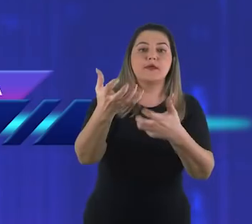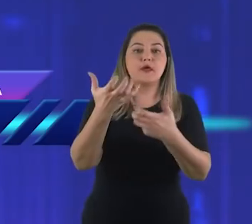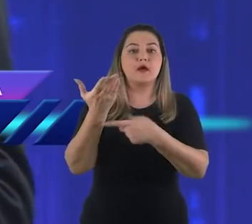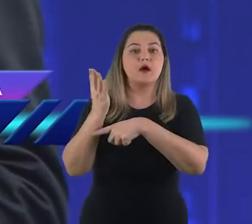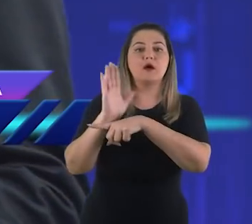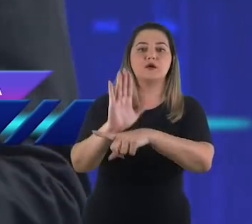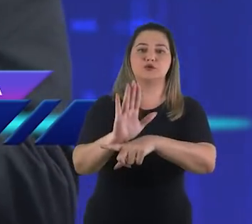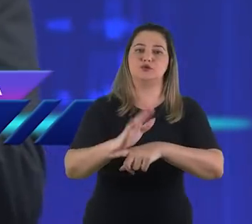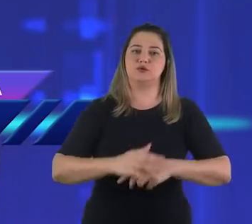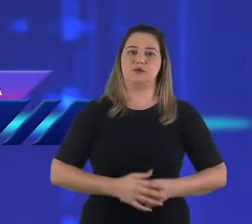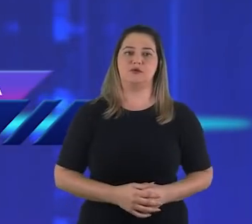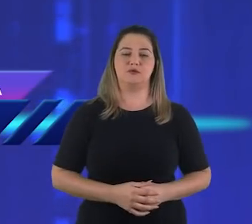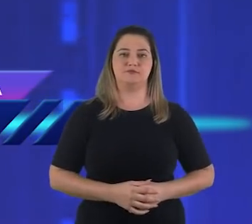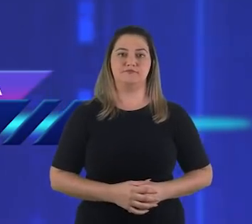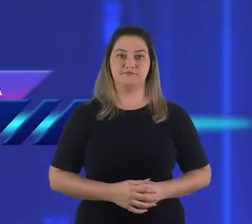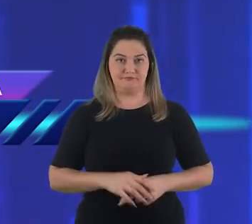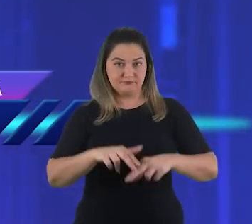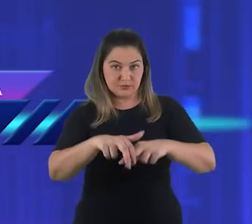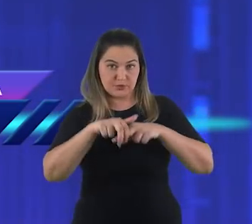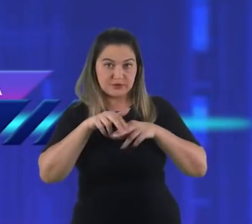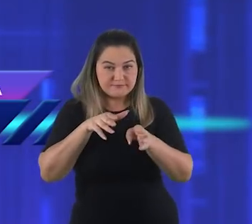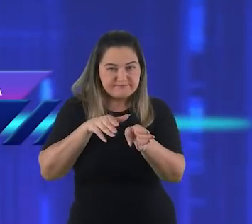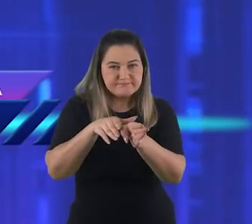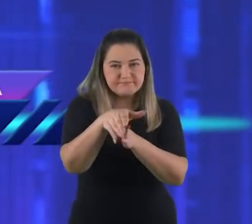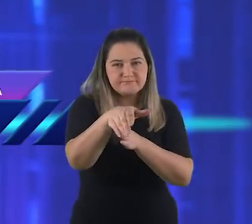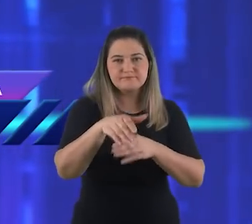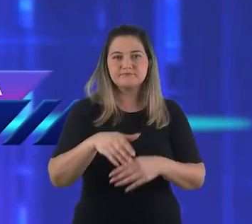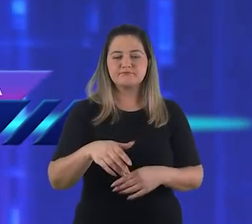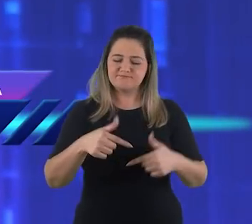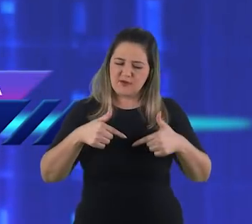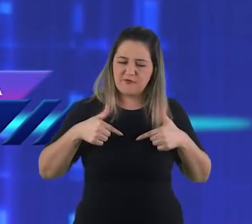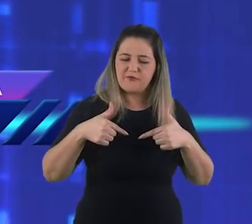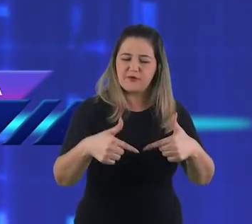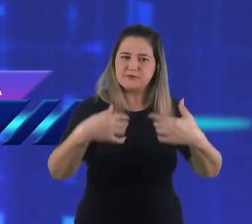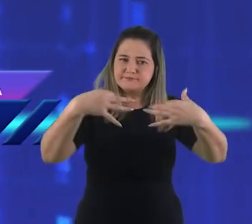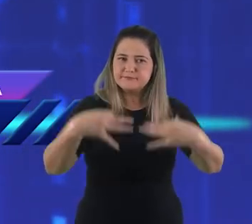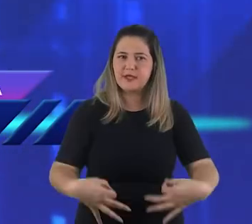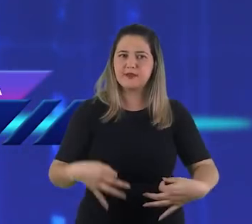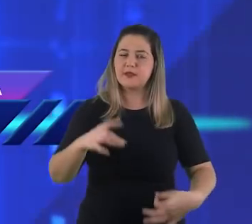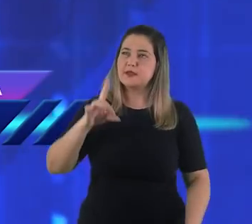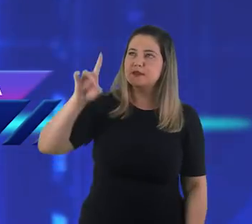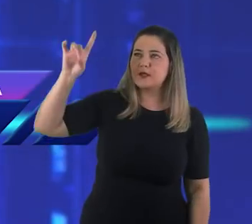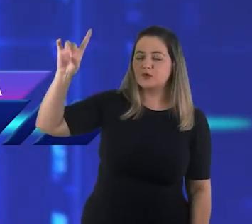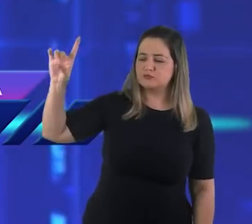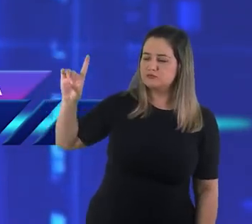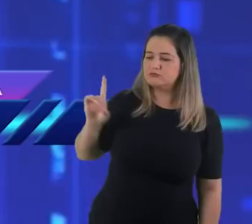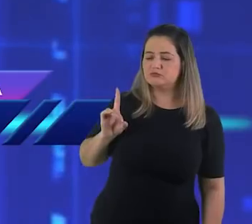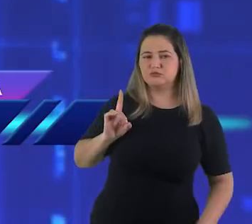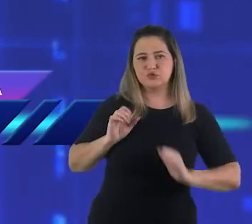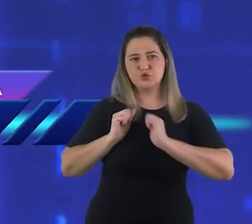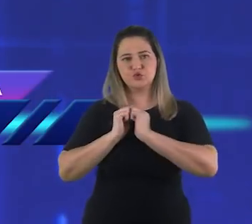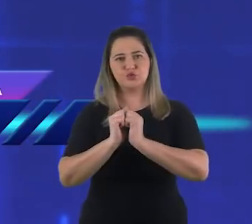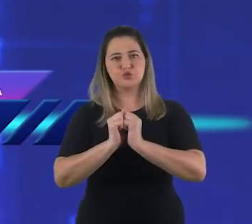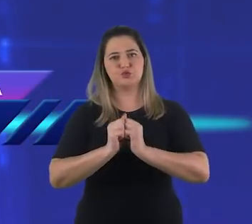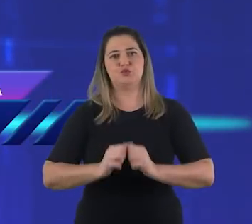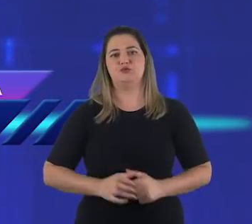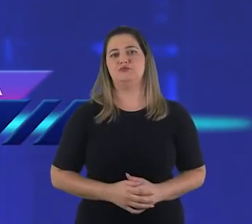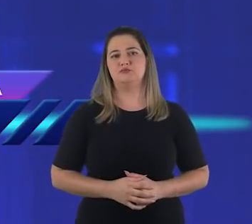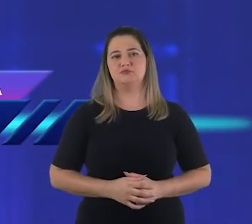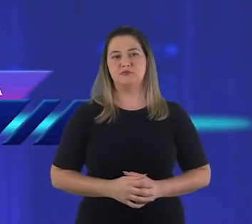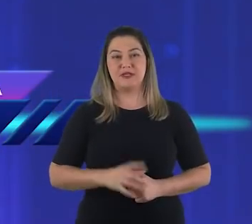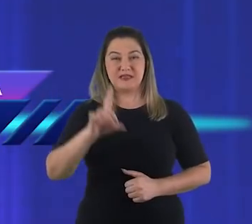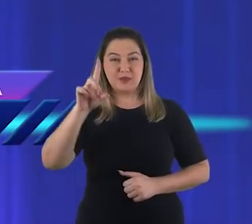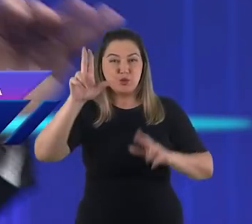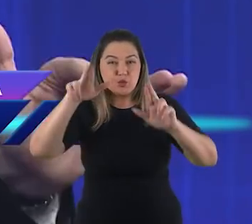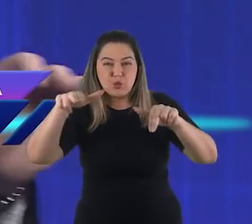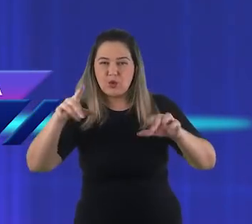Portanto, enfrente a vida com a certeza e a segurança de que Deus está ao seu lado,